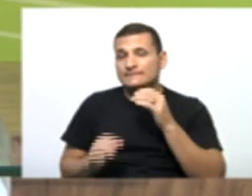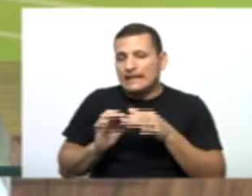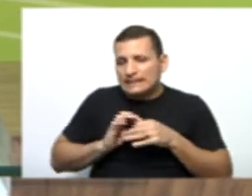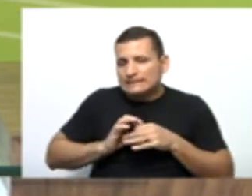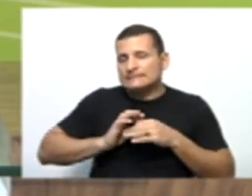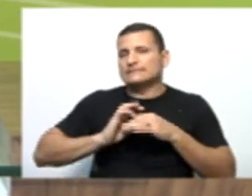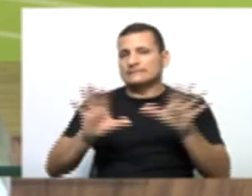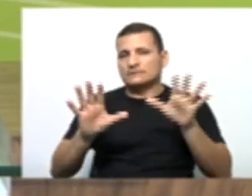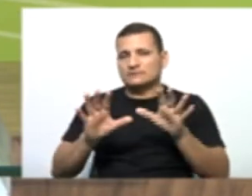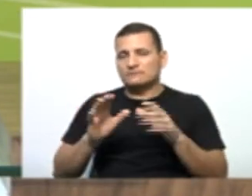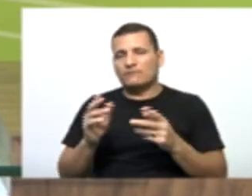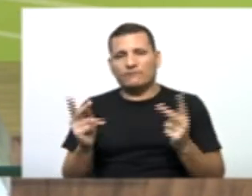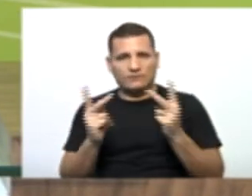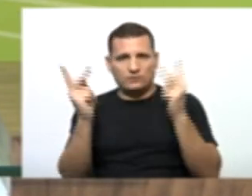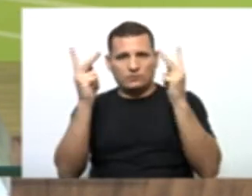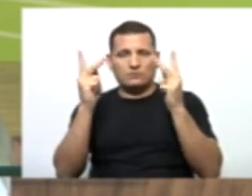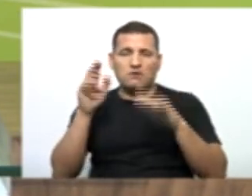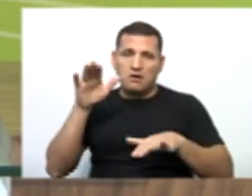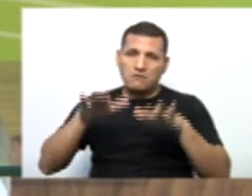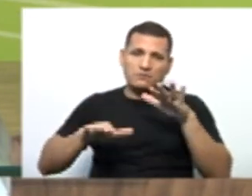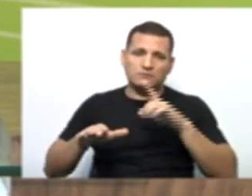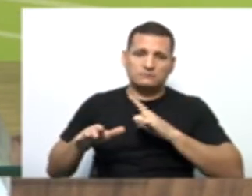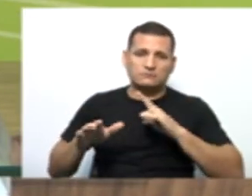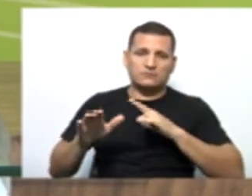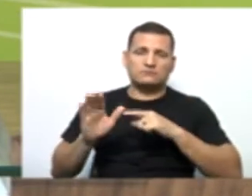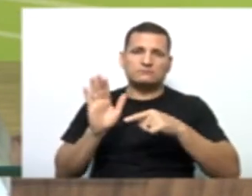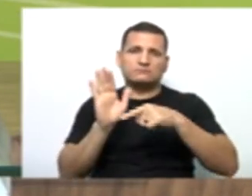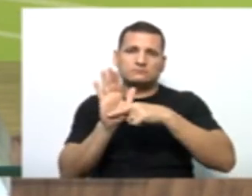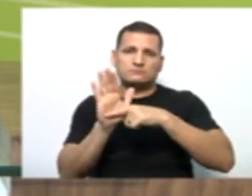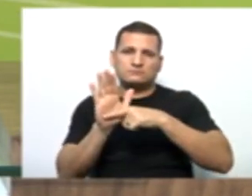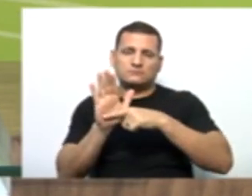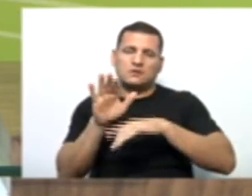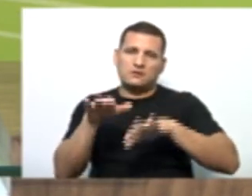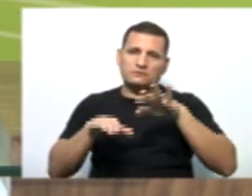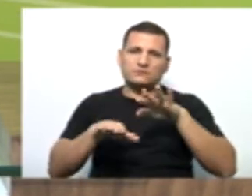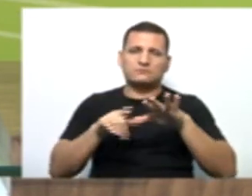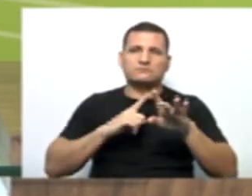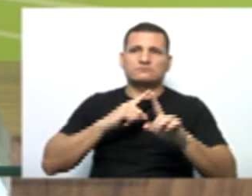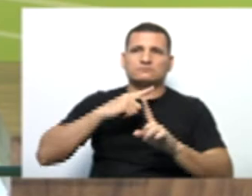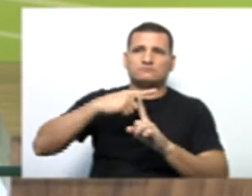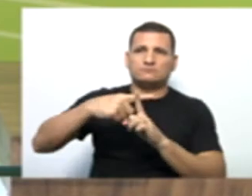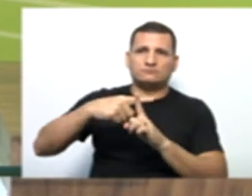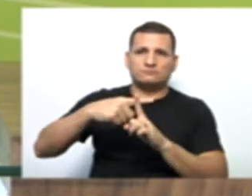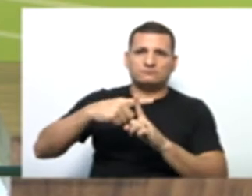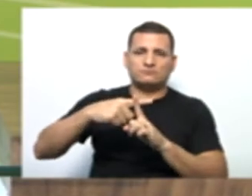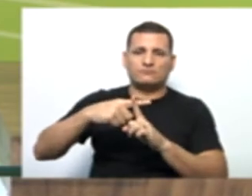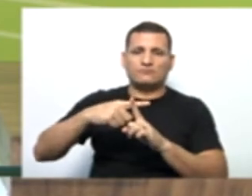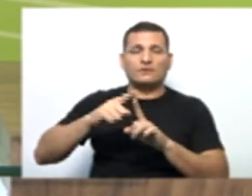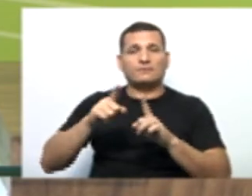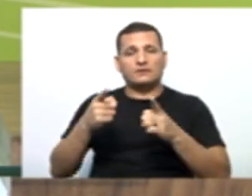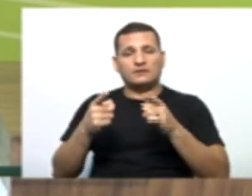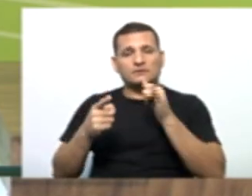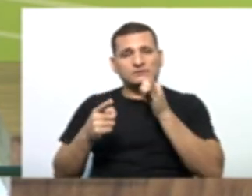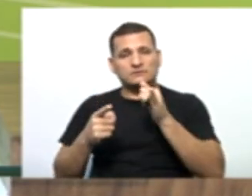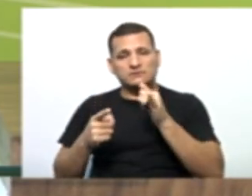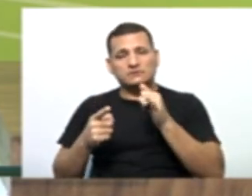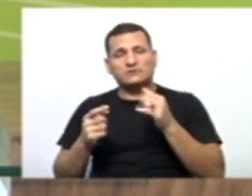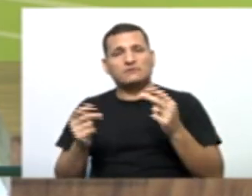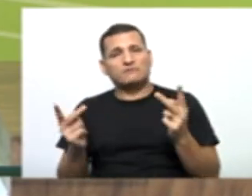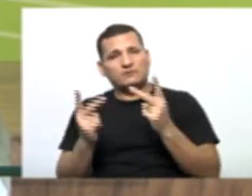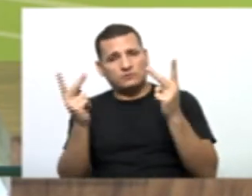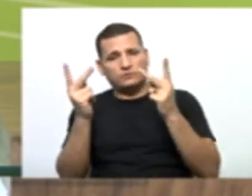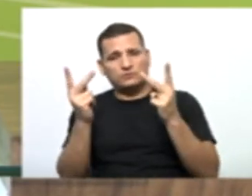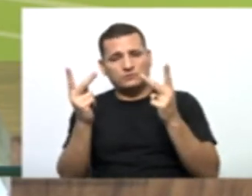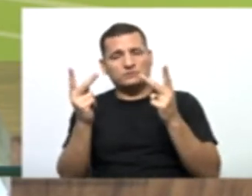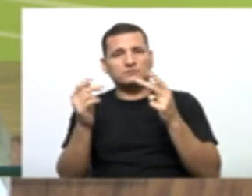E existem os valores positivos, os valores negativos, que é uma conversa bem longa, mas se a gente for falar de valores, estamos falando